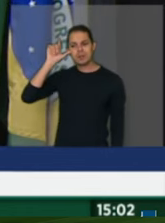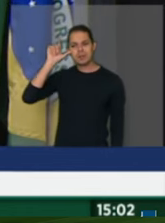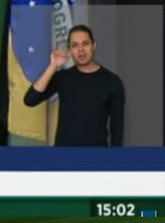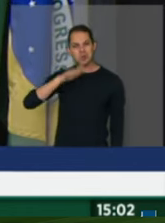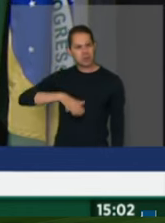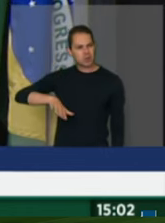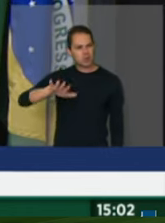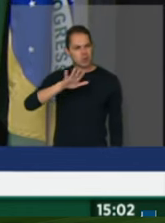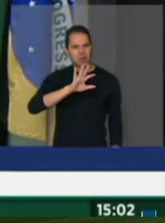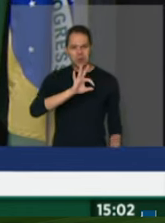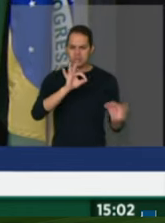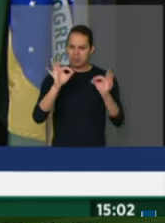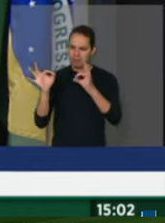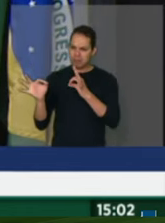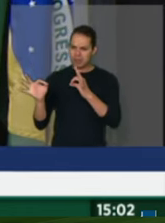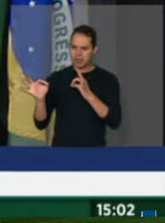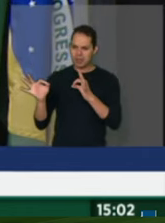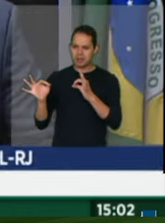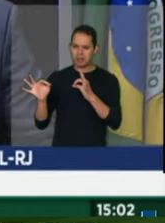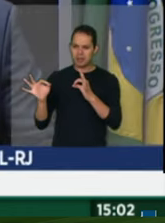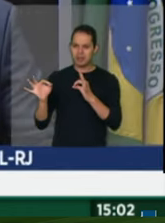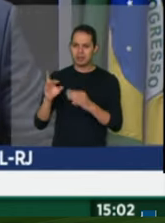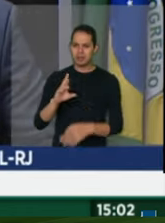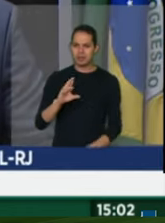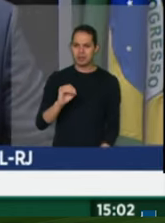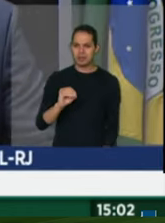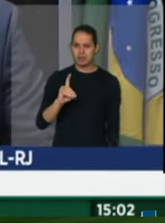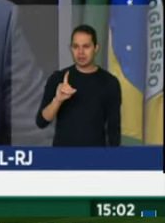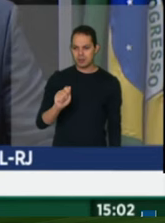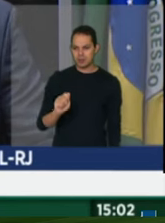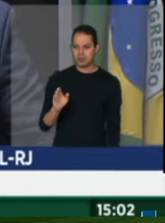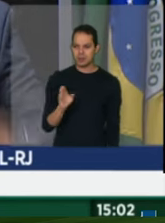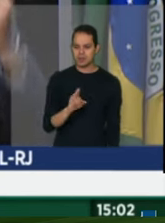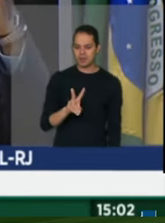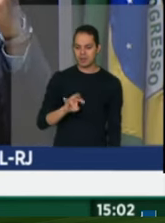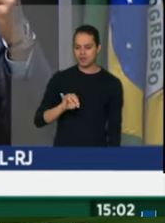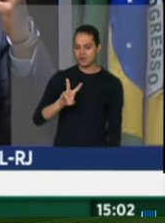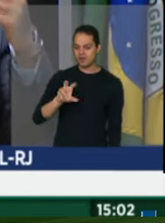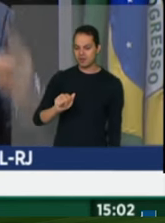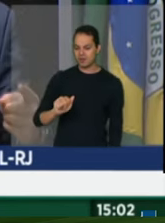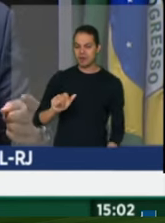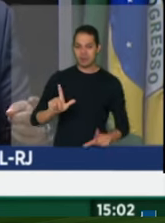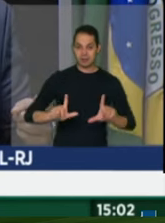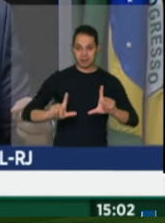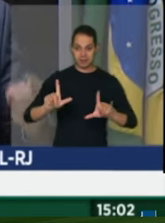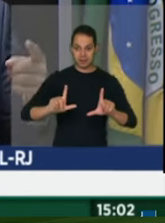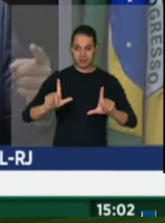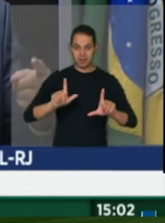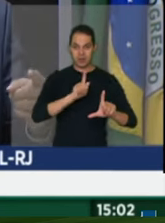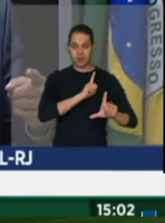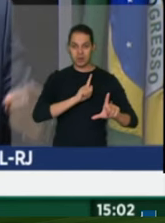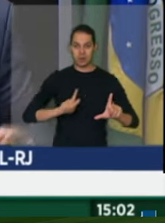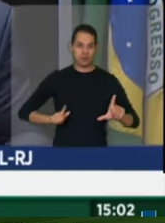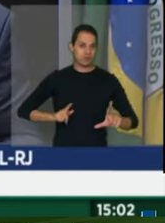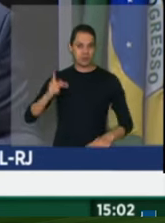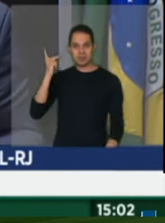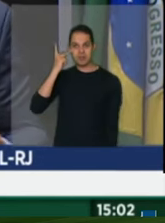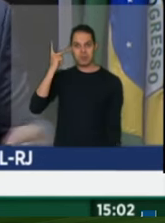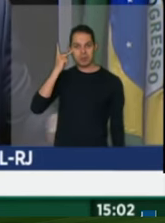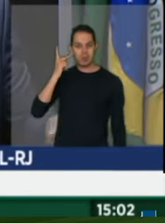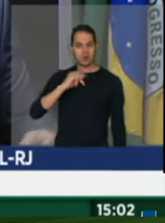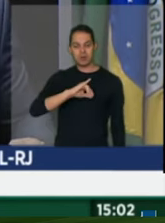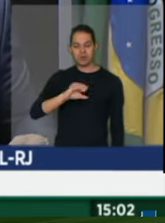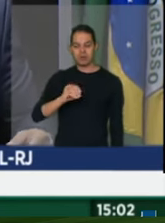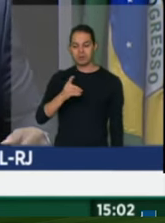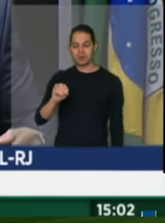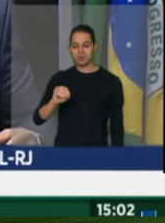todos acompanharam O Roda Viva com a participação do 10 governador de São Paulo João Dória Oi